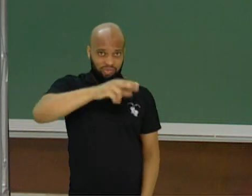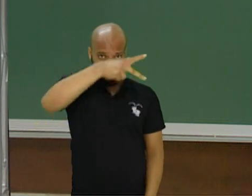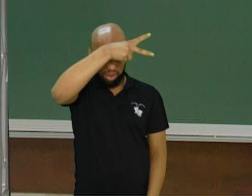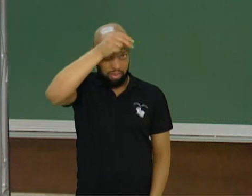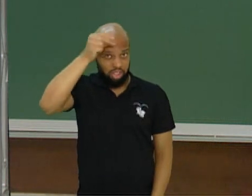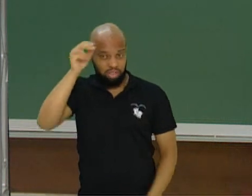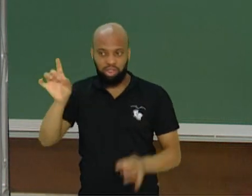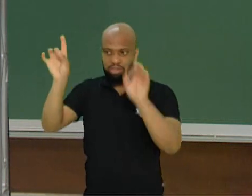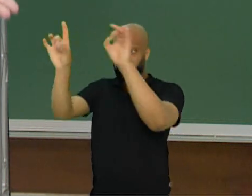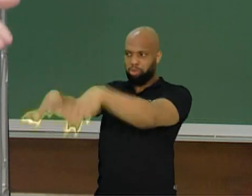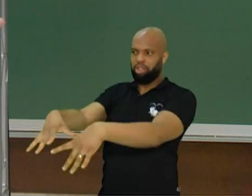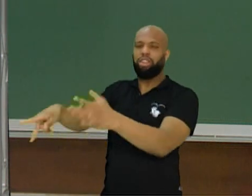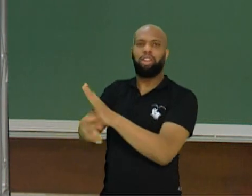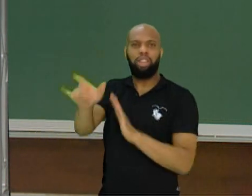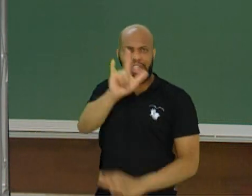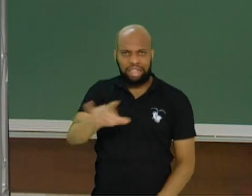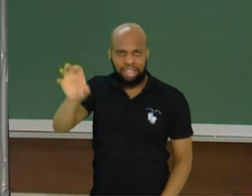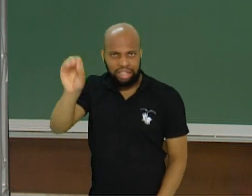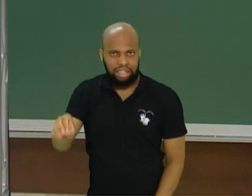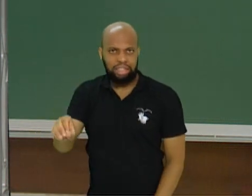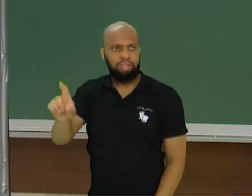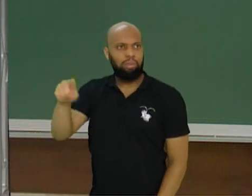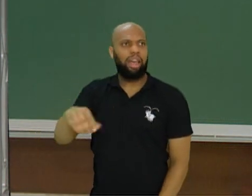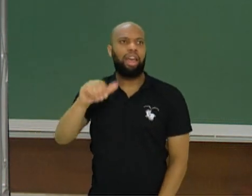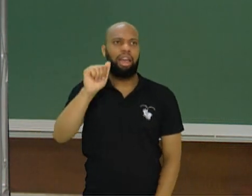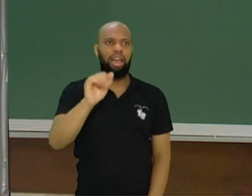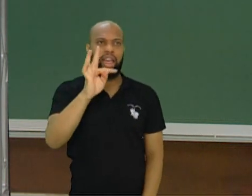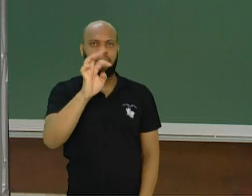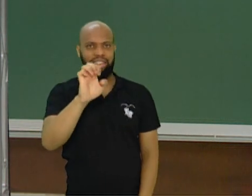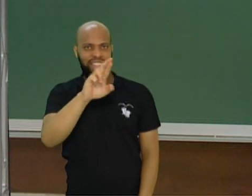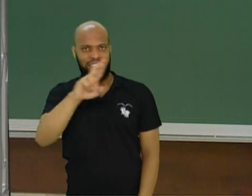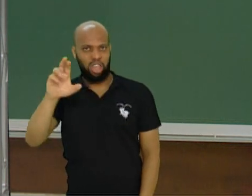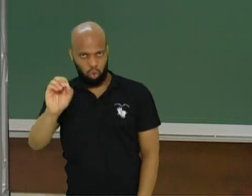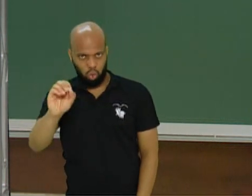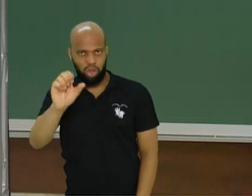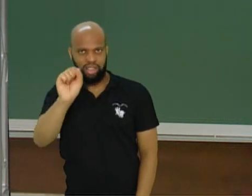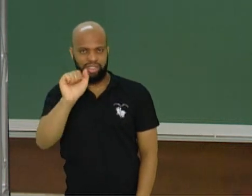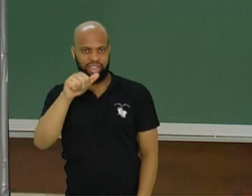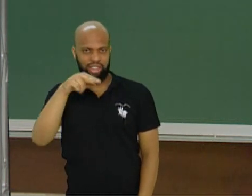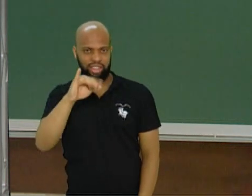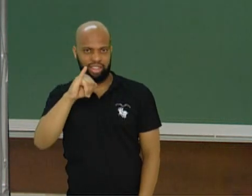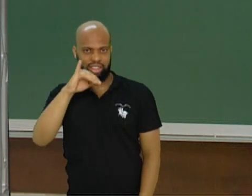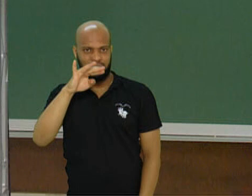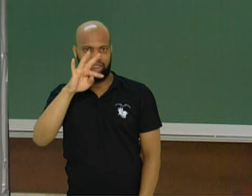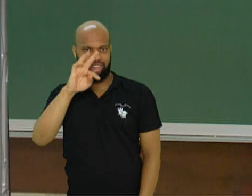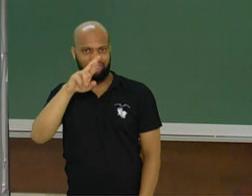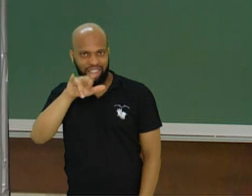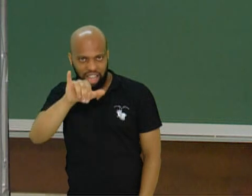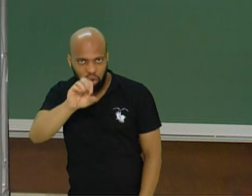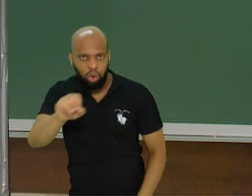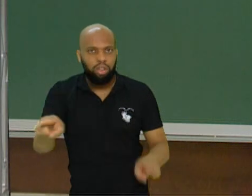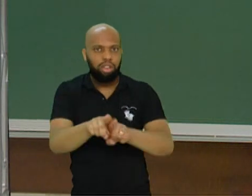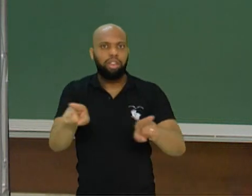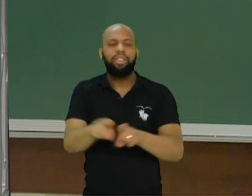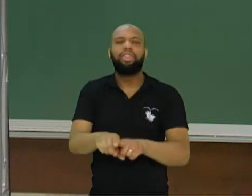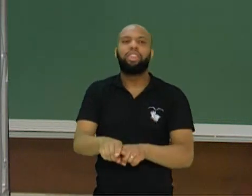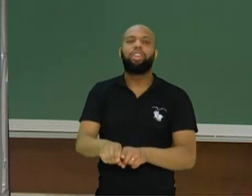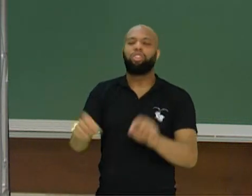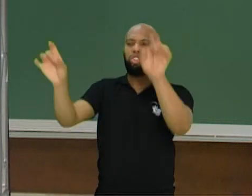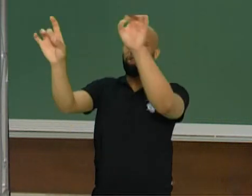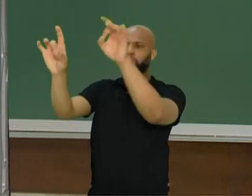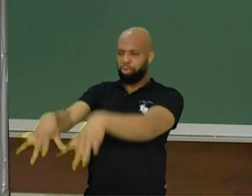seu lixo, né, joga o lixo ali no, num terreno, aí aterra aquele terreno, joga lixo, aterra